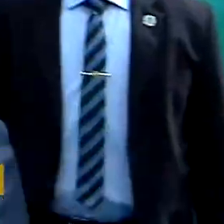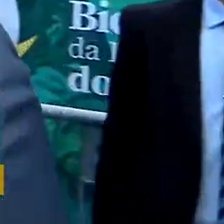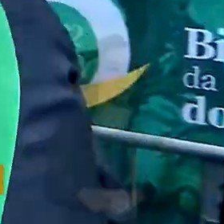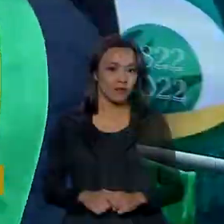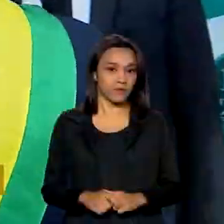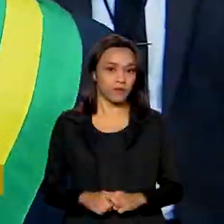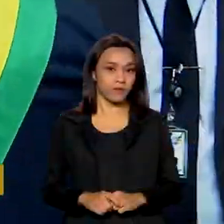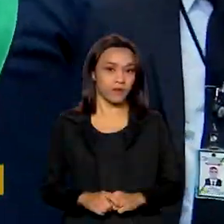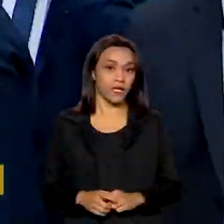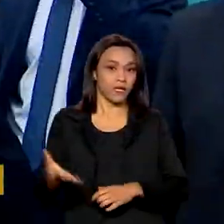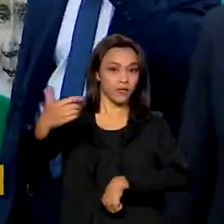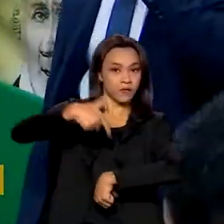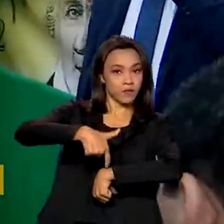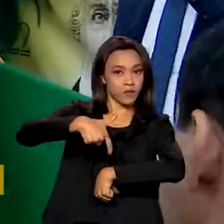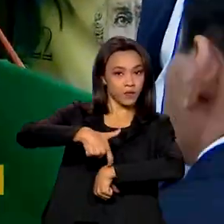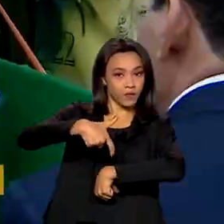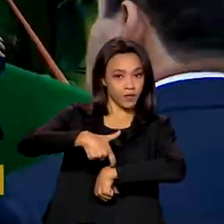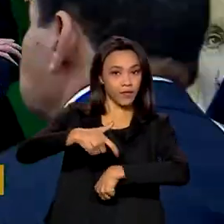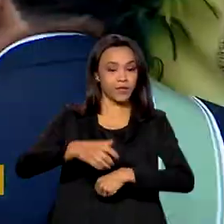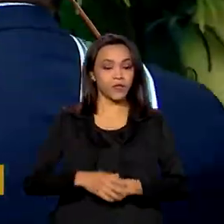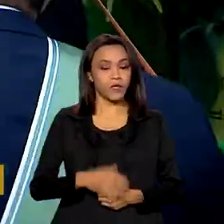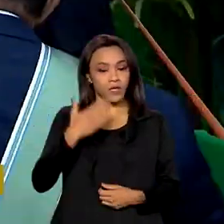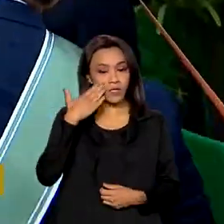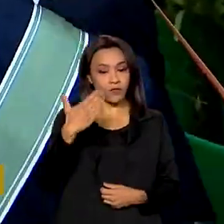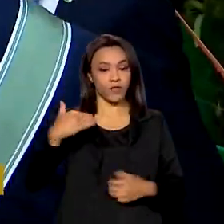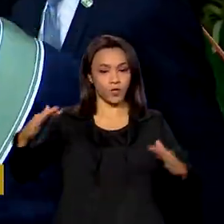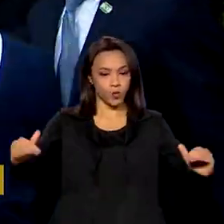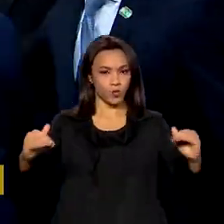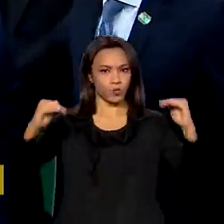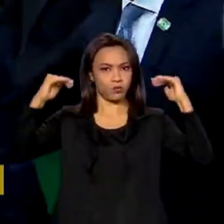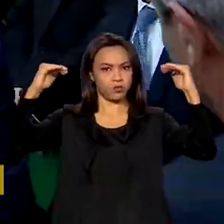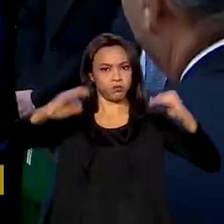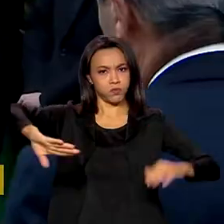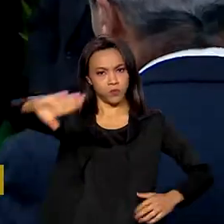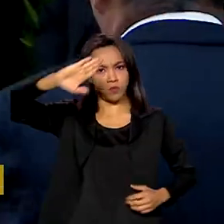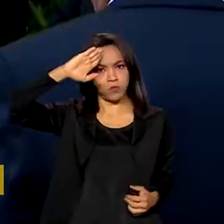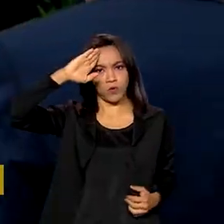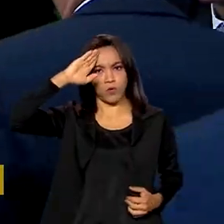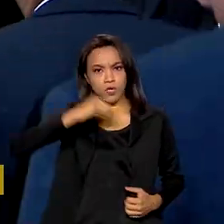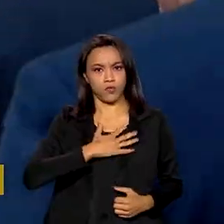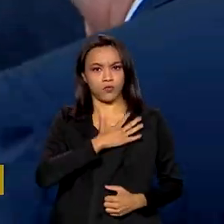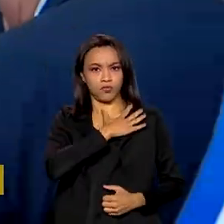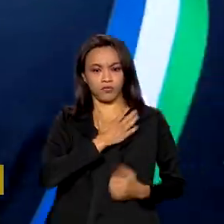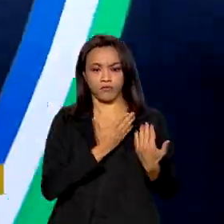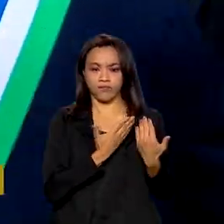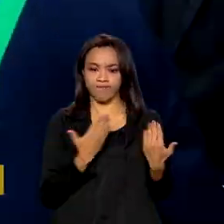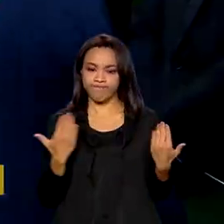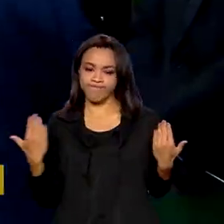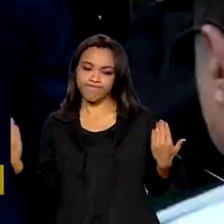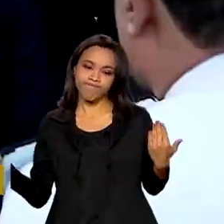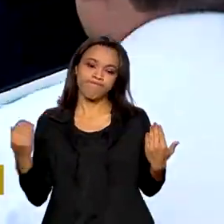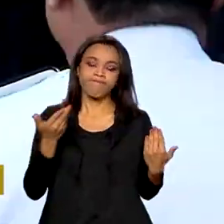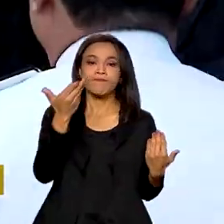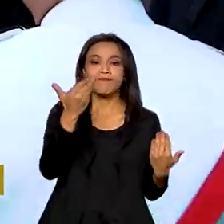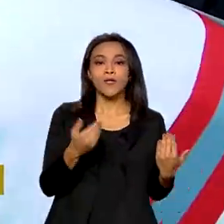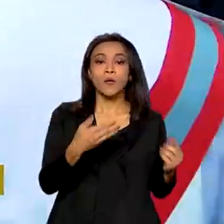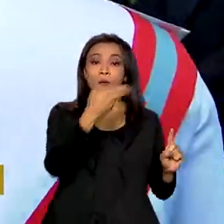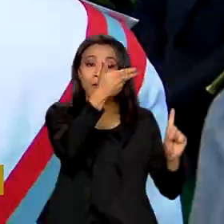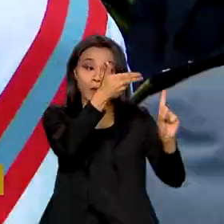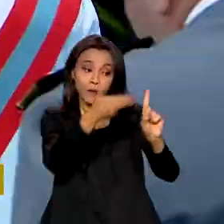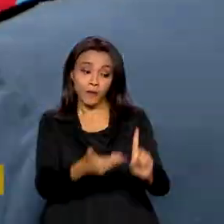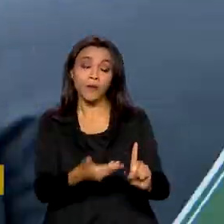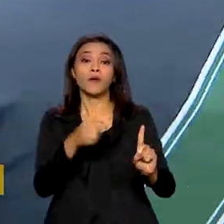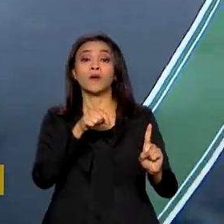Então, nesse momento a gente observa ali, né, os comandantes das forças juntamente com o ministro da Defesa, né, o vice-presidente recebendo ali o